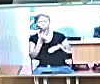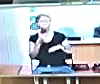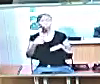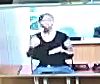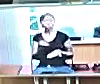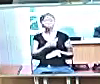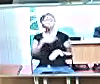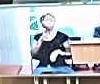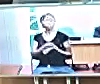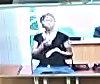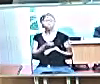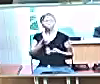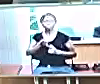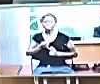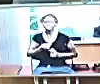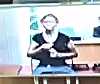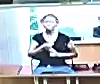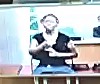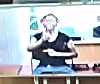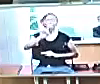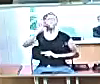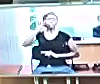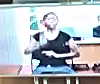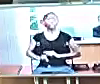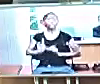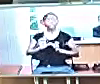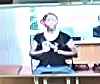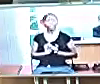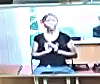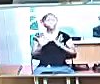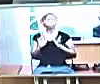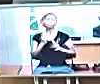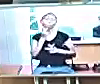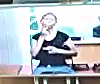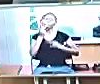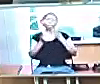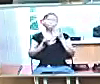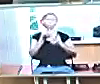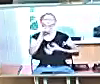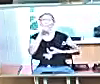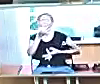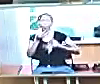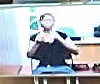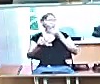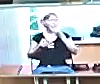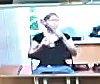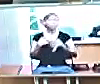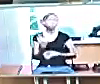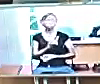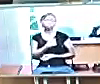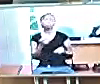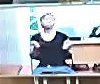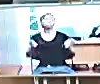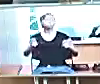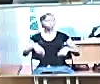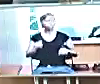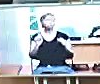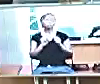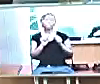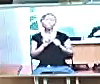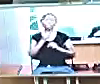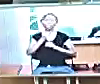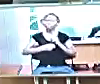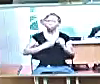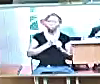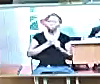eternamente de direitos e ser livres para falarmos das nossas opiniões para que nós possamos fazer cada